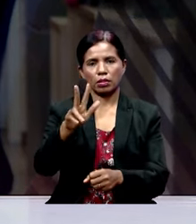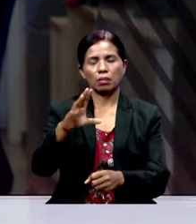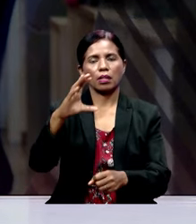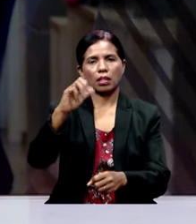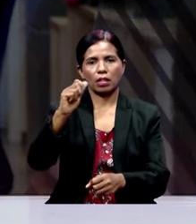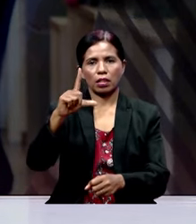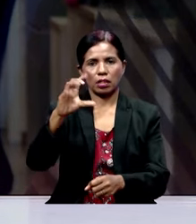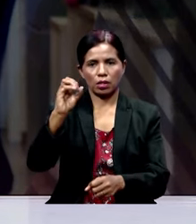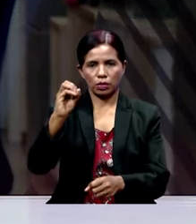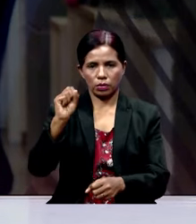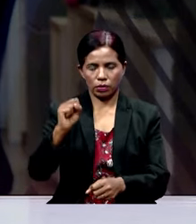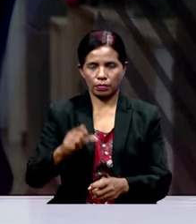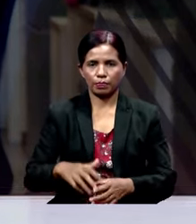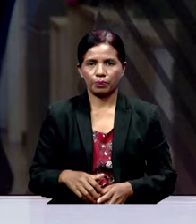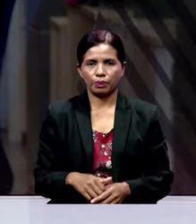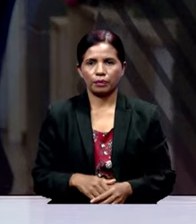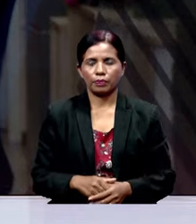Sache.